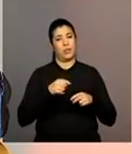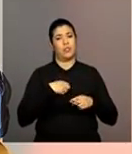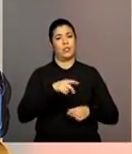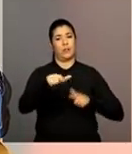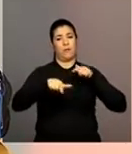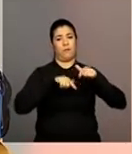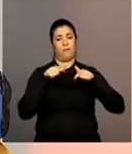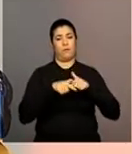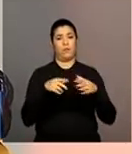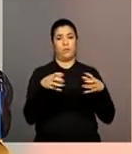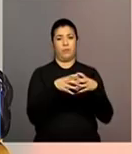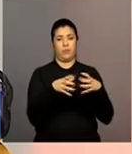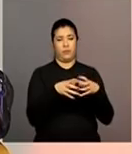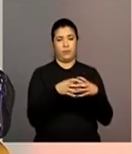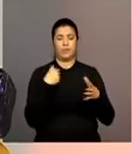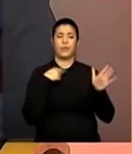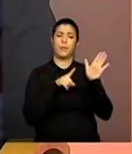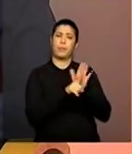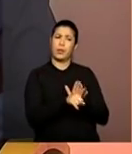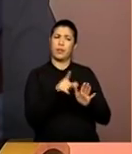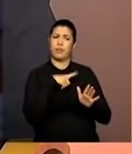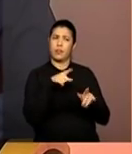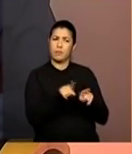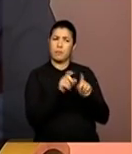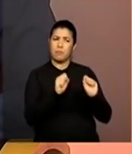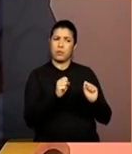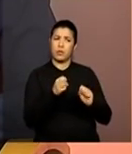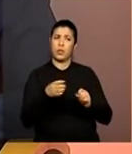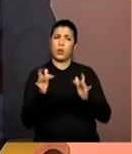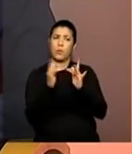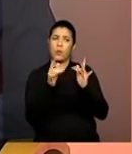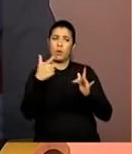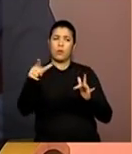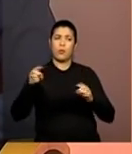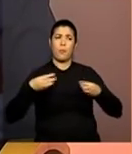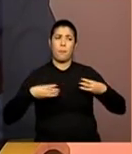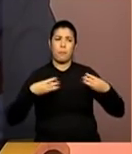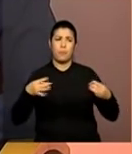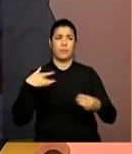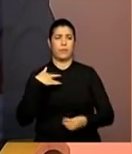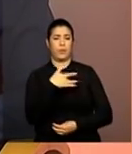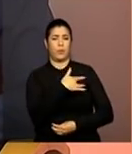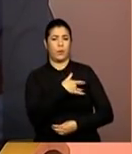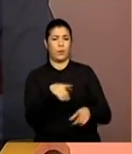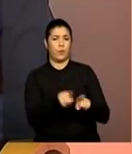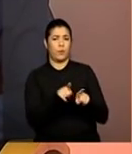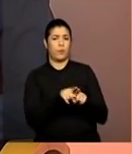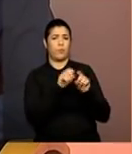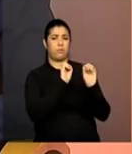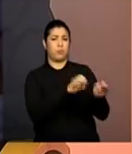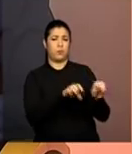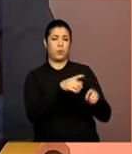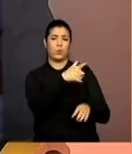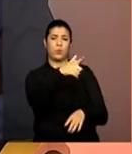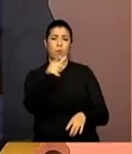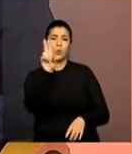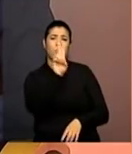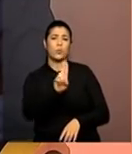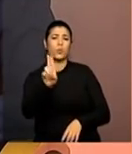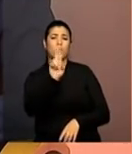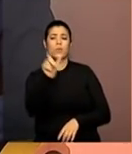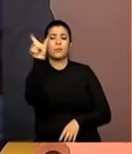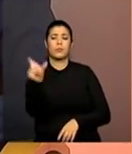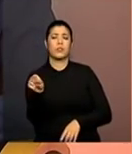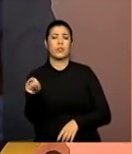também aí pega Ministério da Saúde Ministério da Educação qualquer for Se tiverem usuários por exemplo de